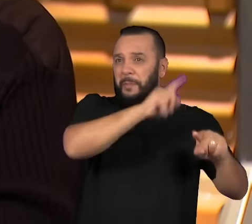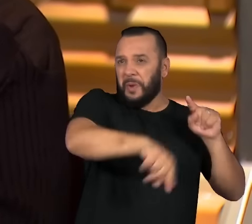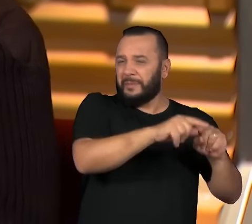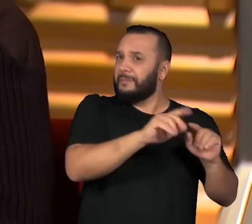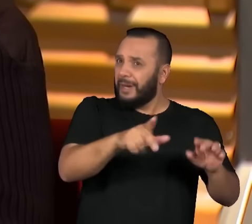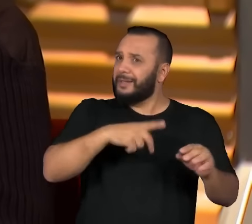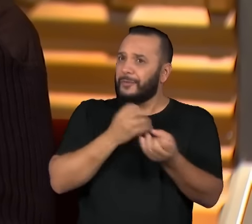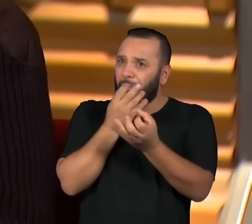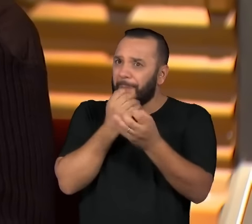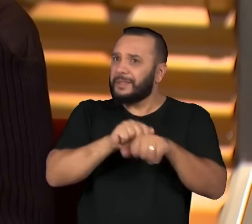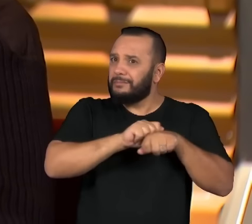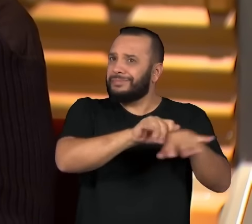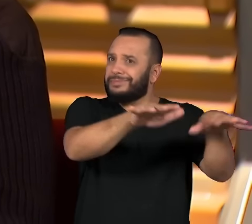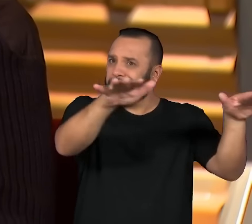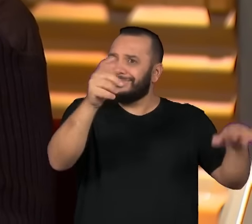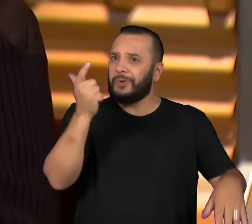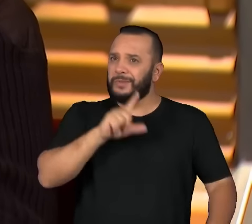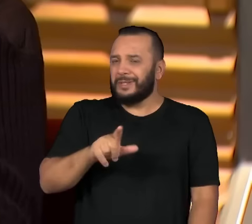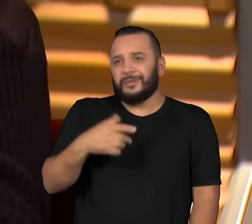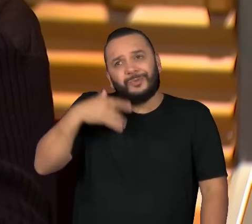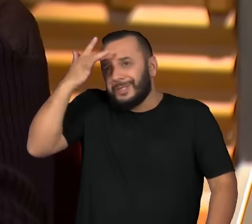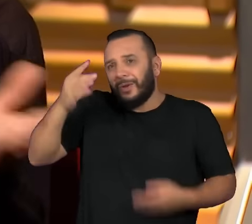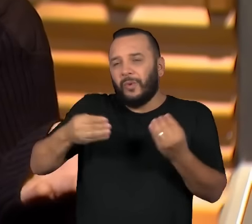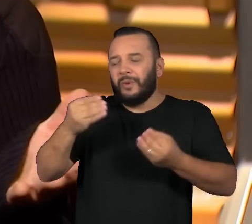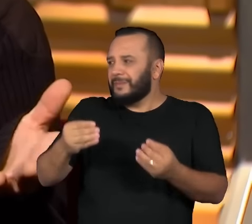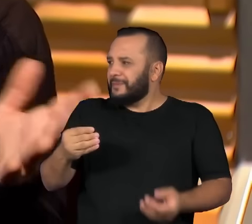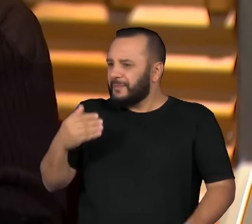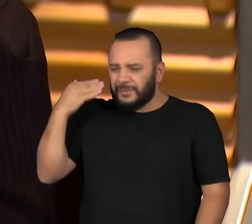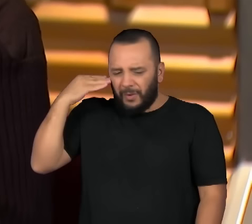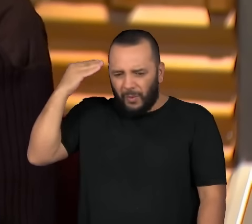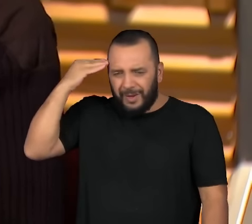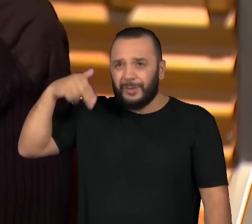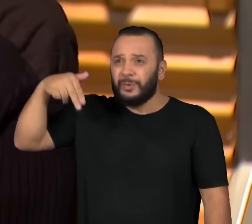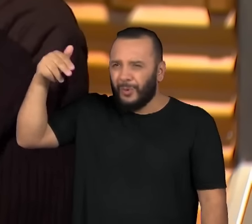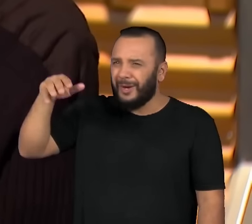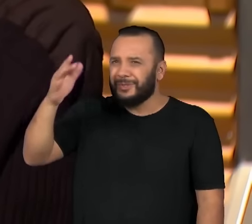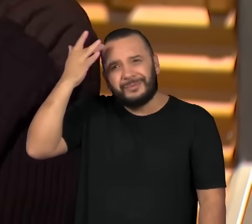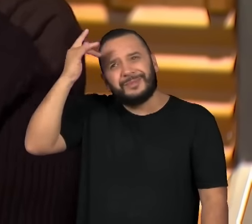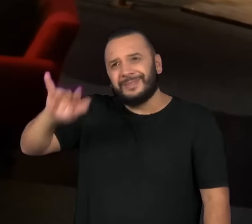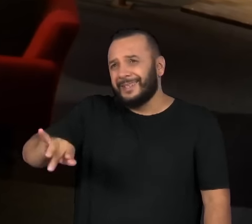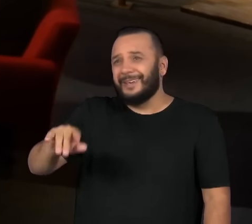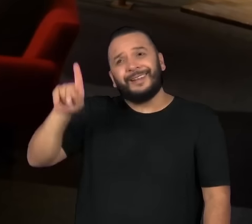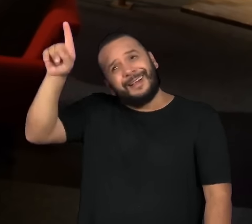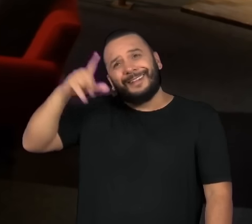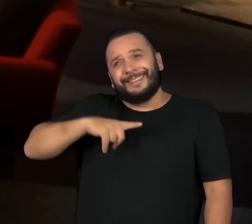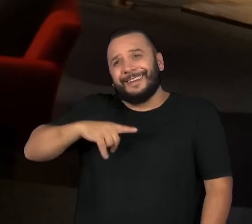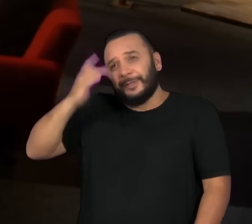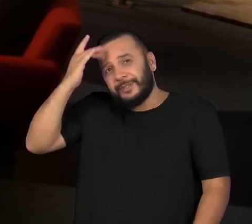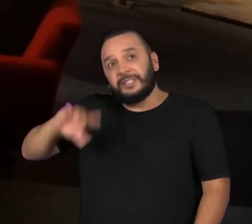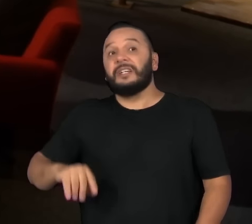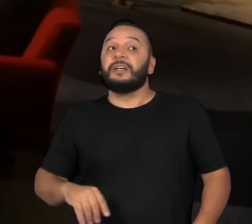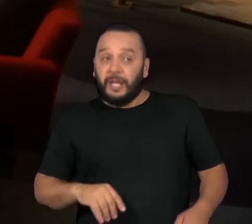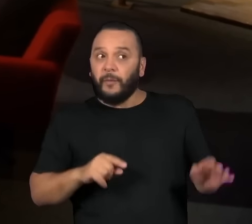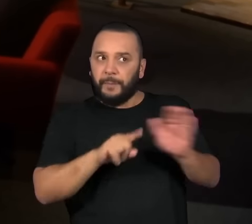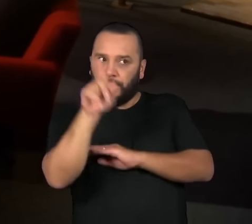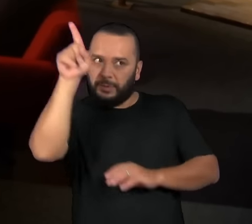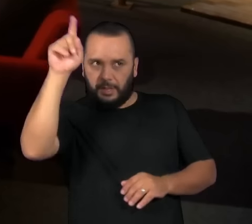lá a informação, né? Talvez na Coreia do Norte, eu não sei se tem algum disco de Sepultura lá. Já tocou lá?